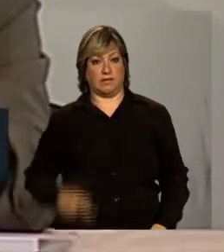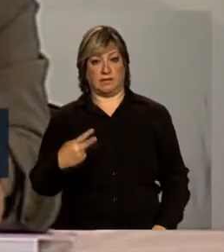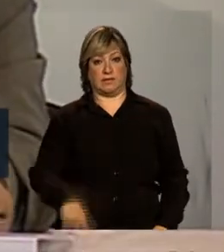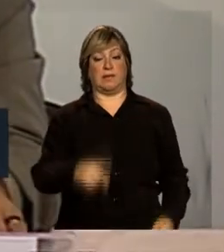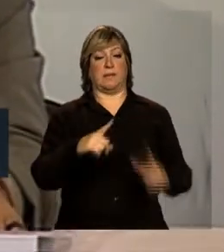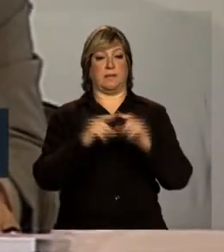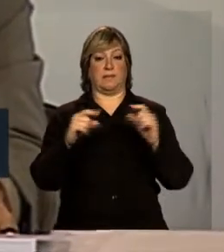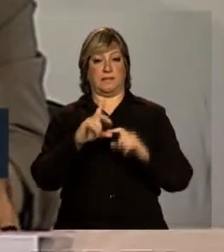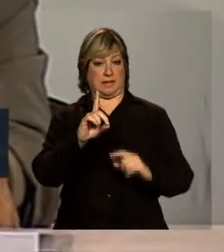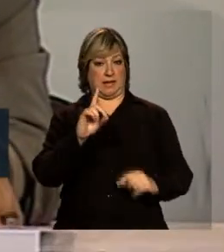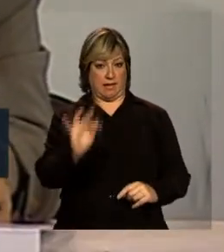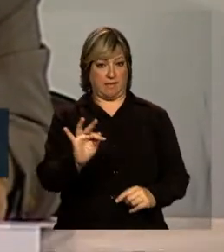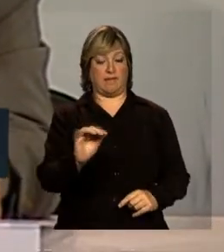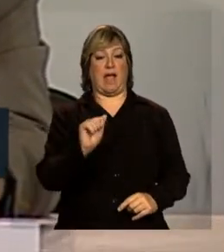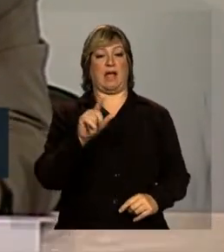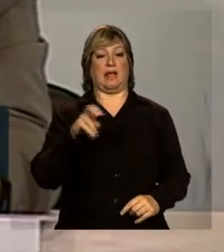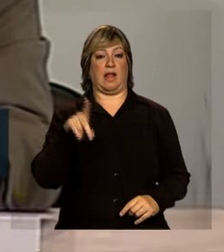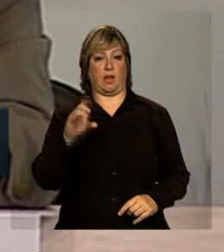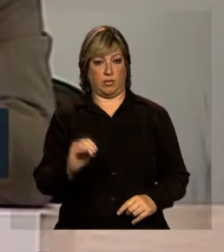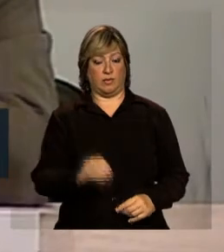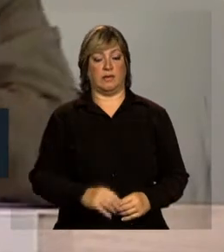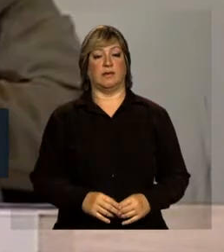Queiroz. Esse seminário